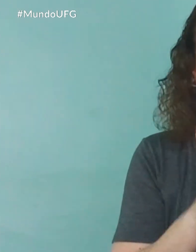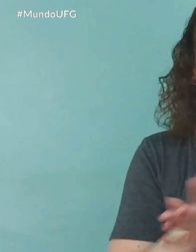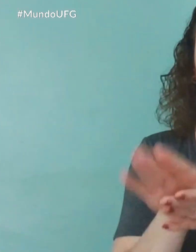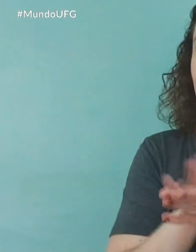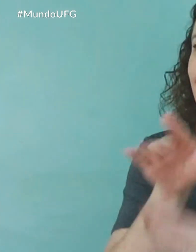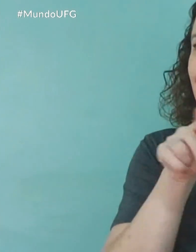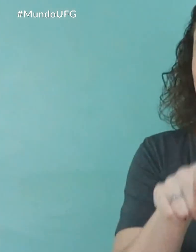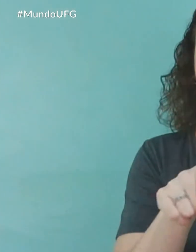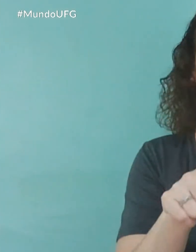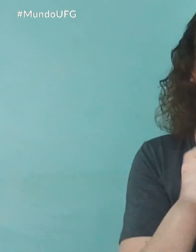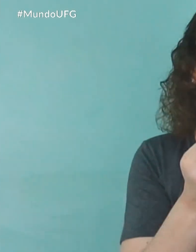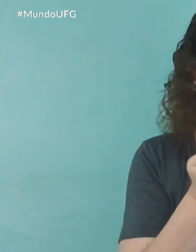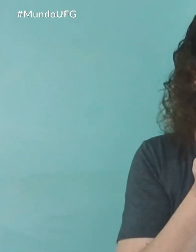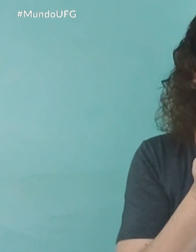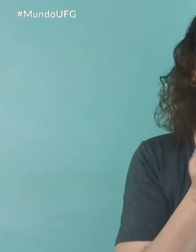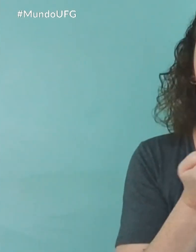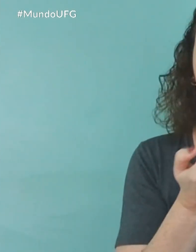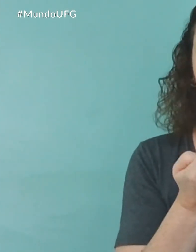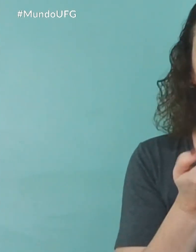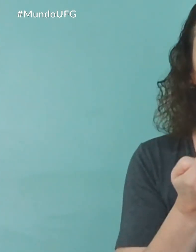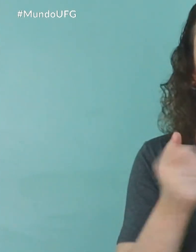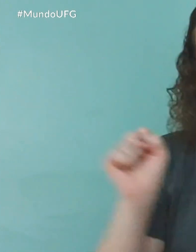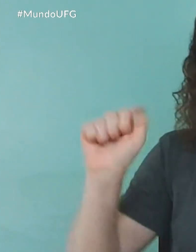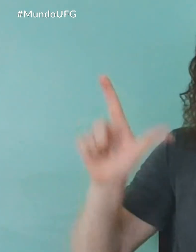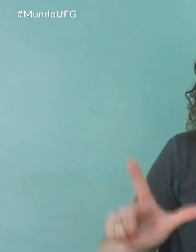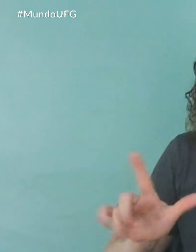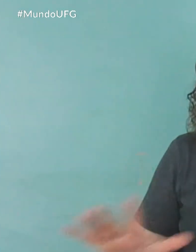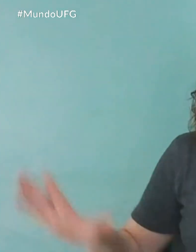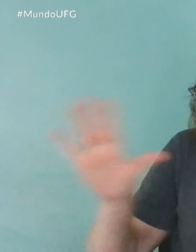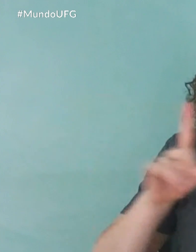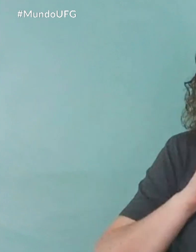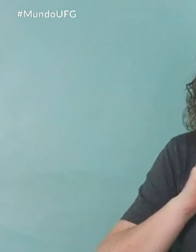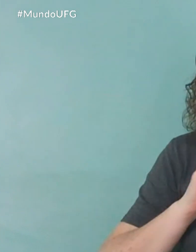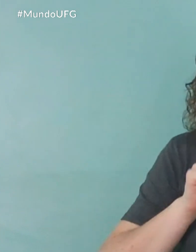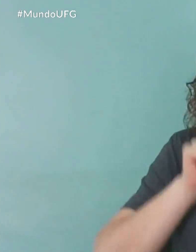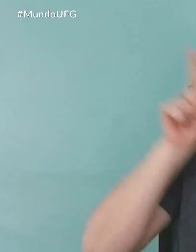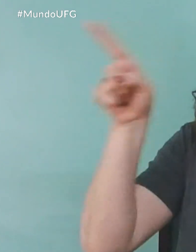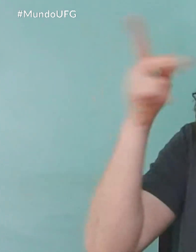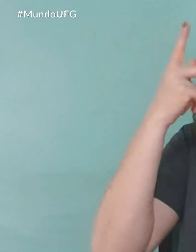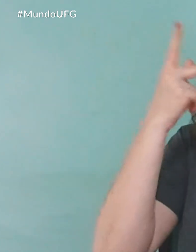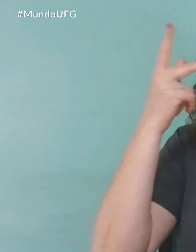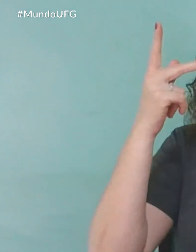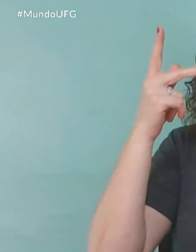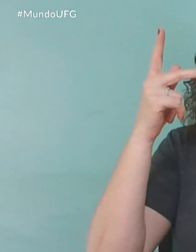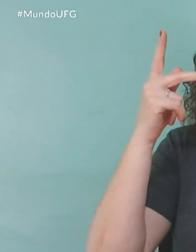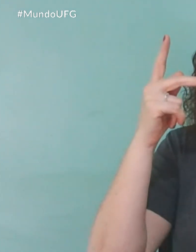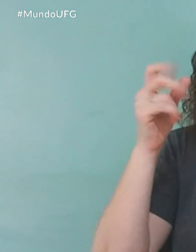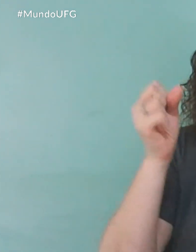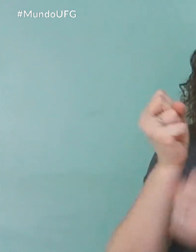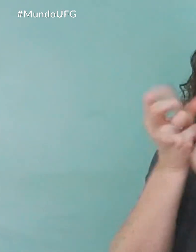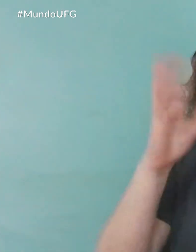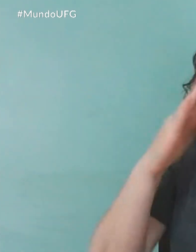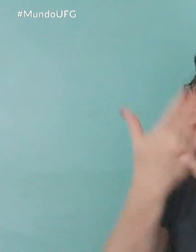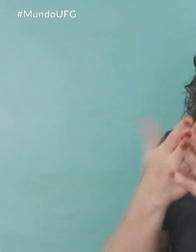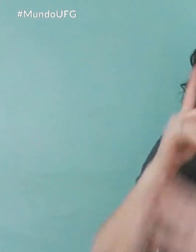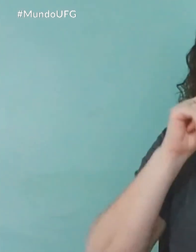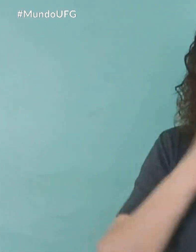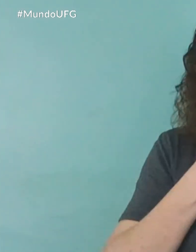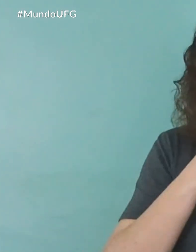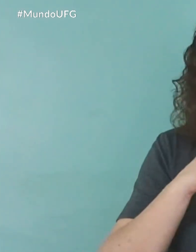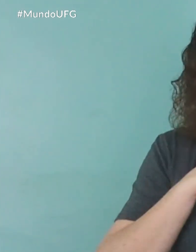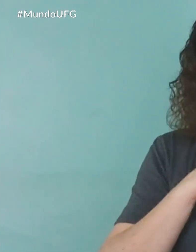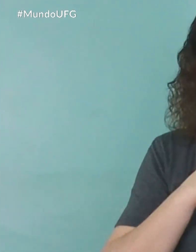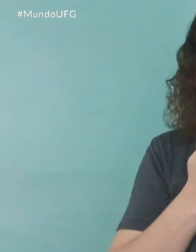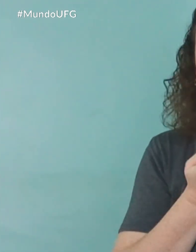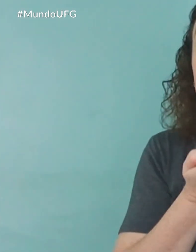traduzidos, né? Nós temos poucas publicações que tenham essa mesma vertente, né? Nós temos algumas